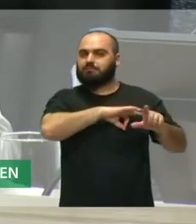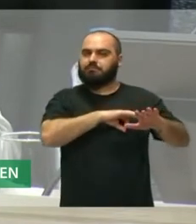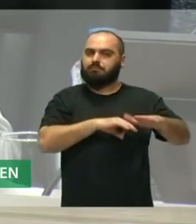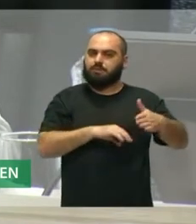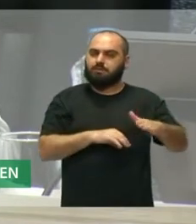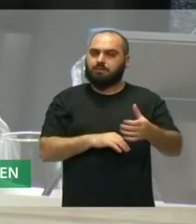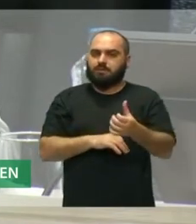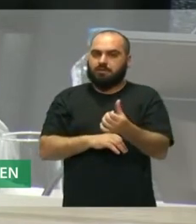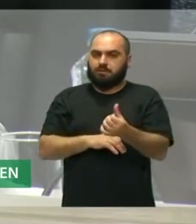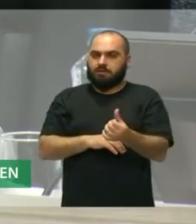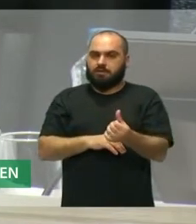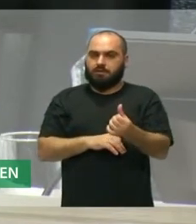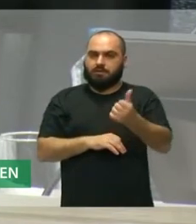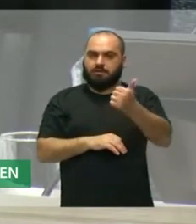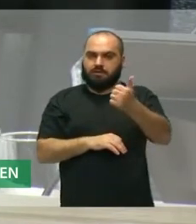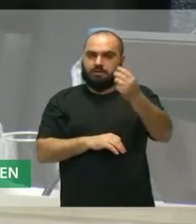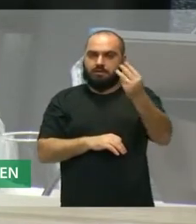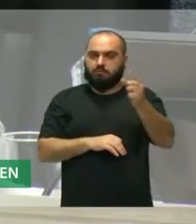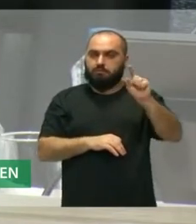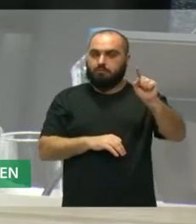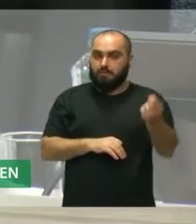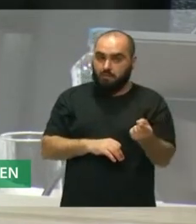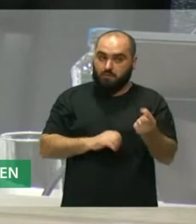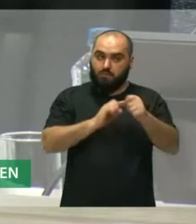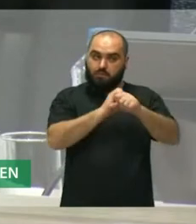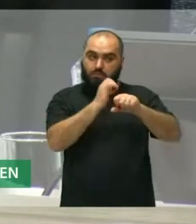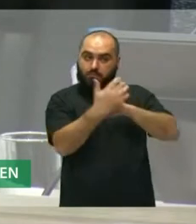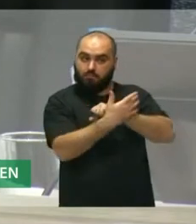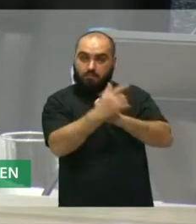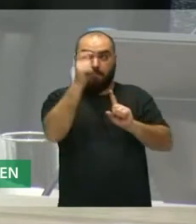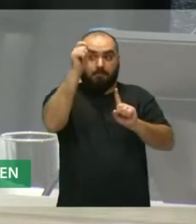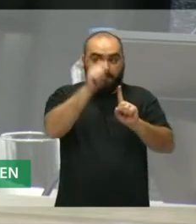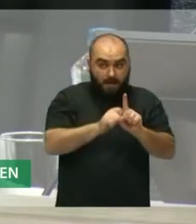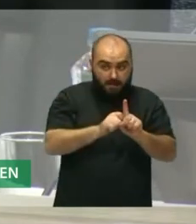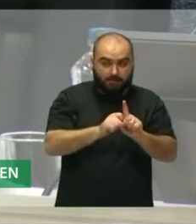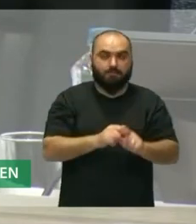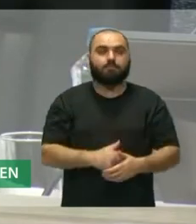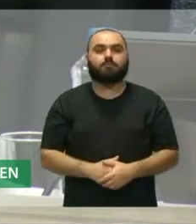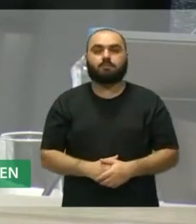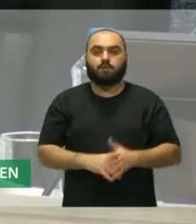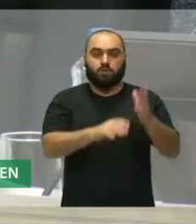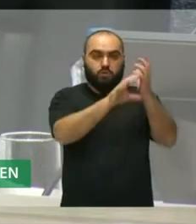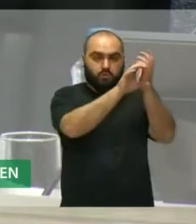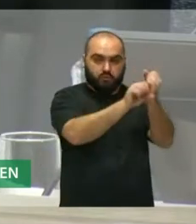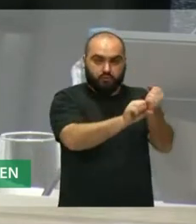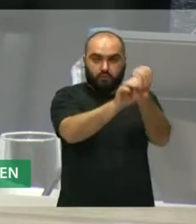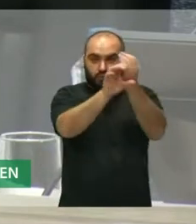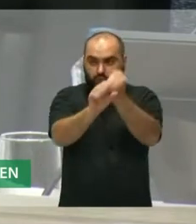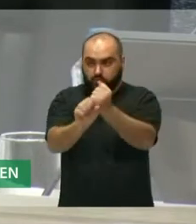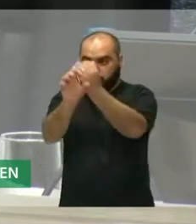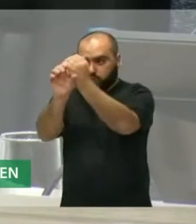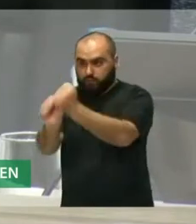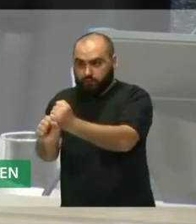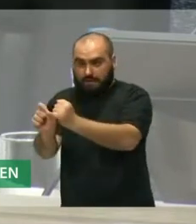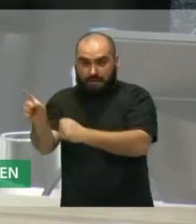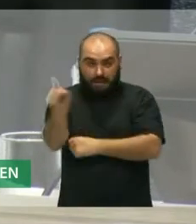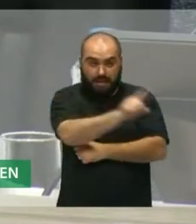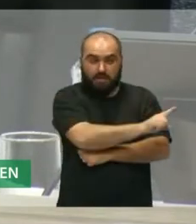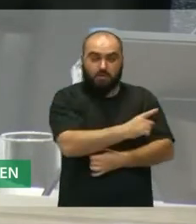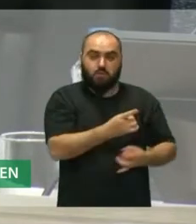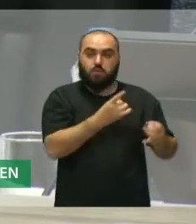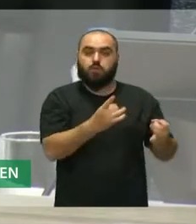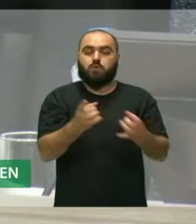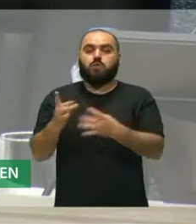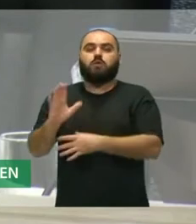de 613 mil na pandemia, mês. Se nós somarmos só esses grandes custos, nós